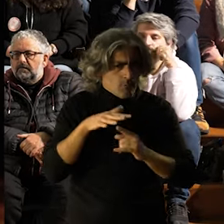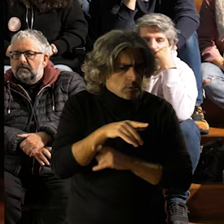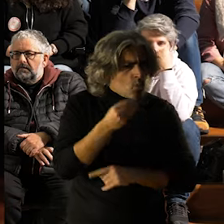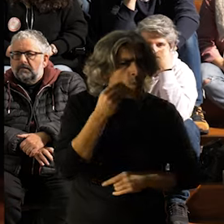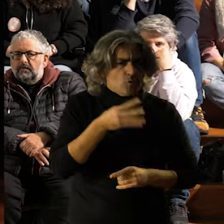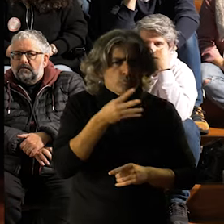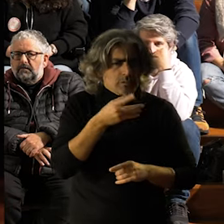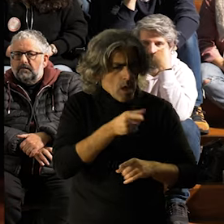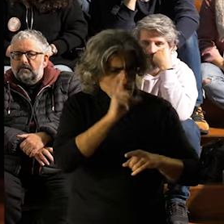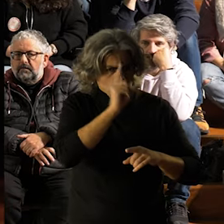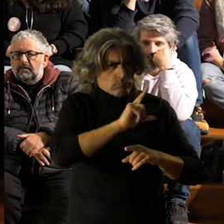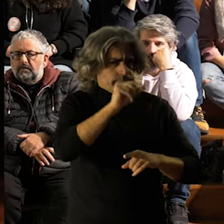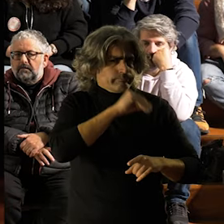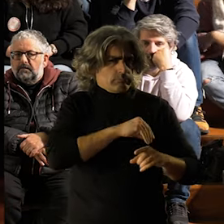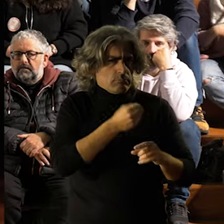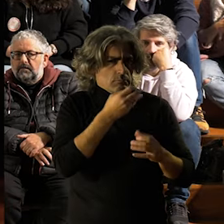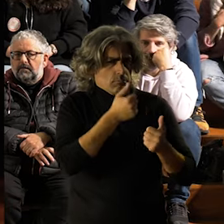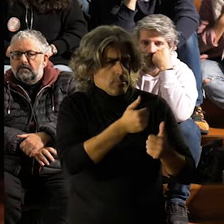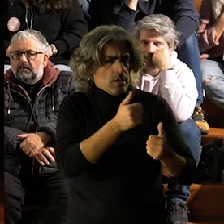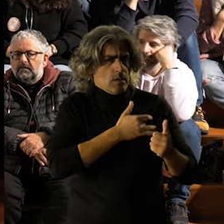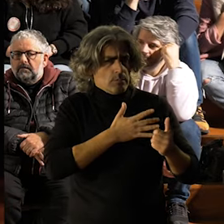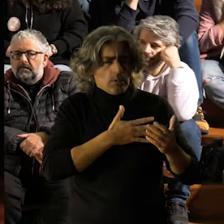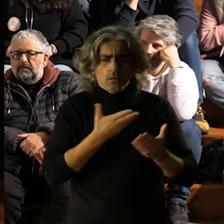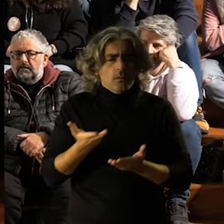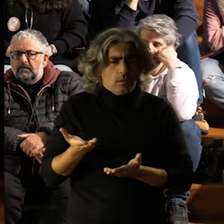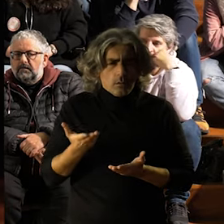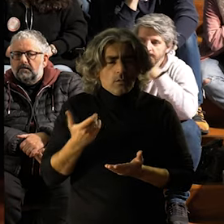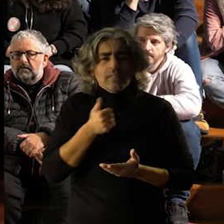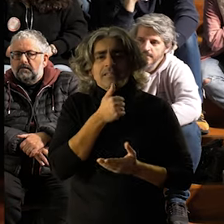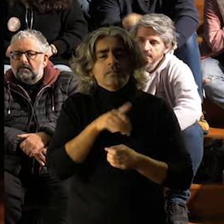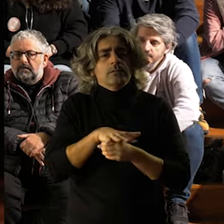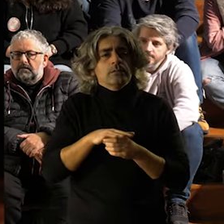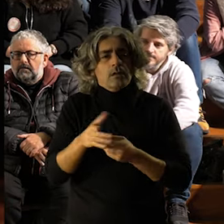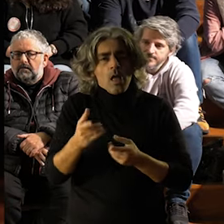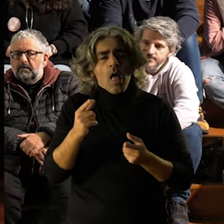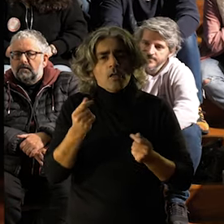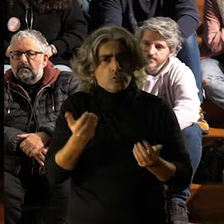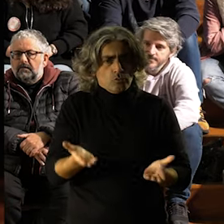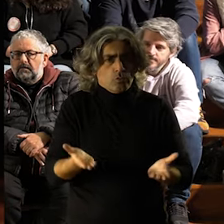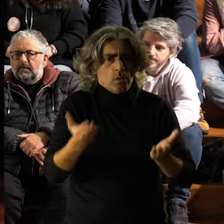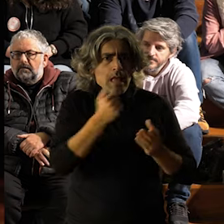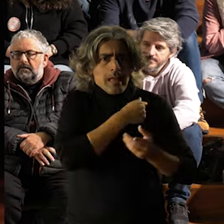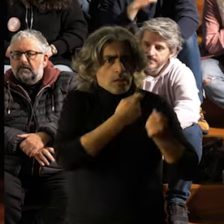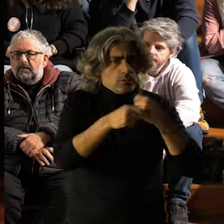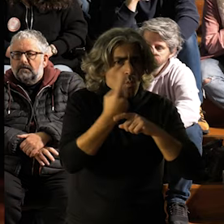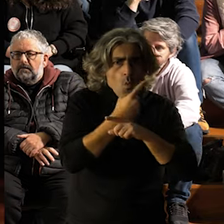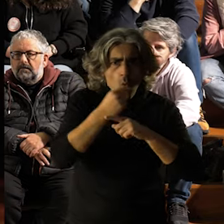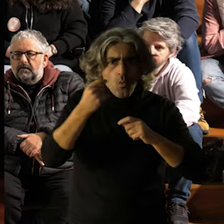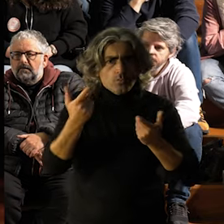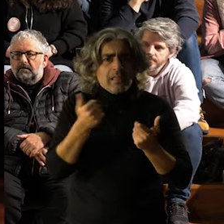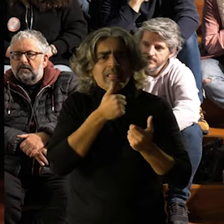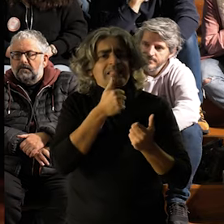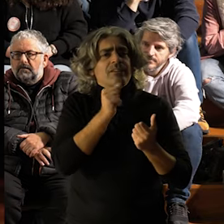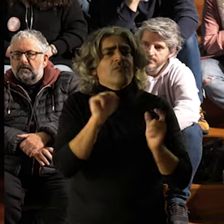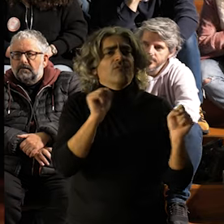explique isto. Há sim uma decisão nacional de alimentar a especulação imobiliária e que foi a decisão do